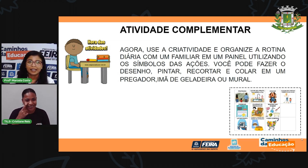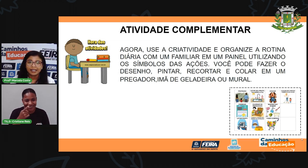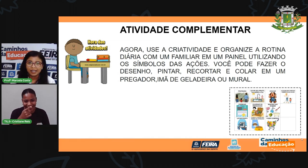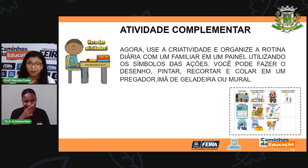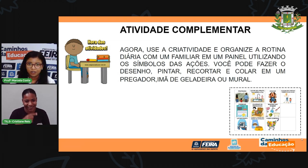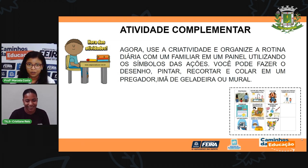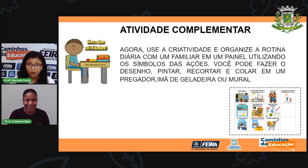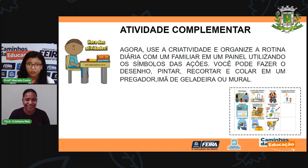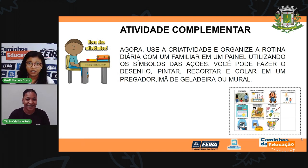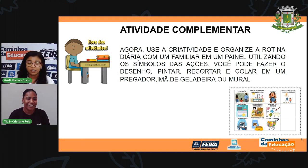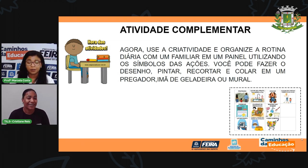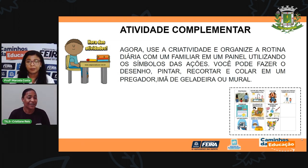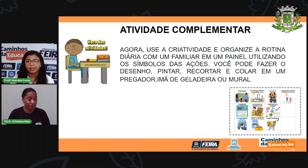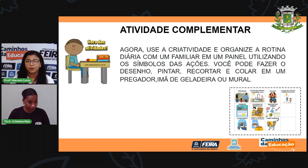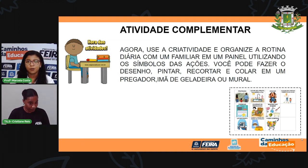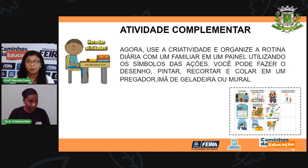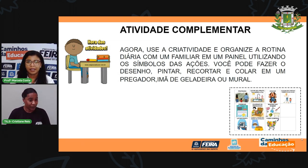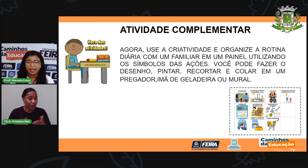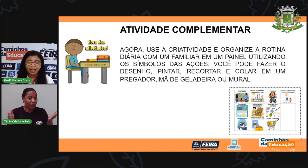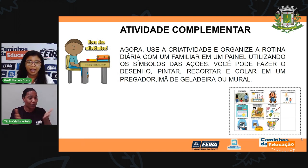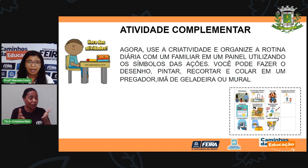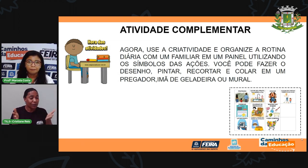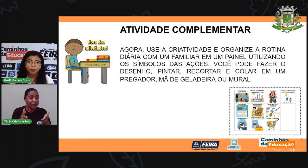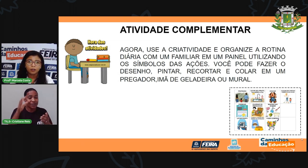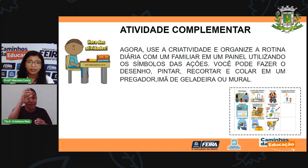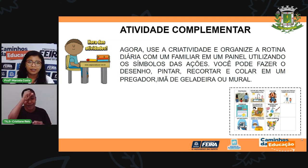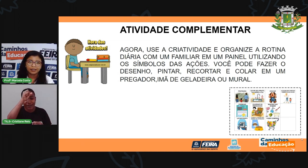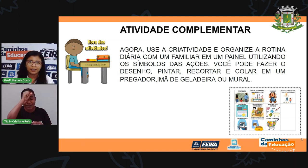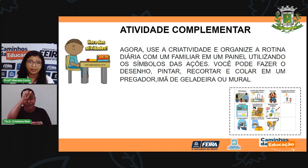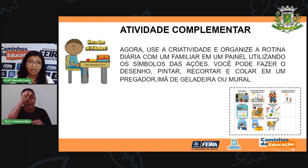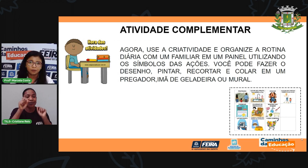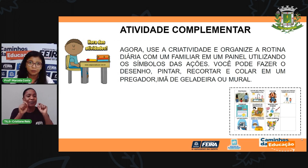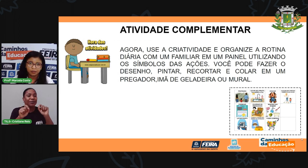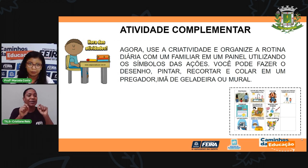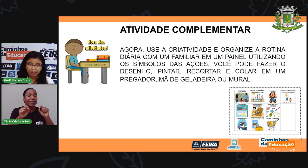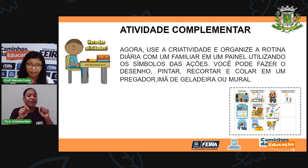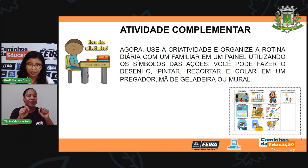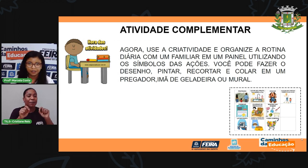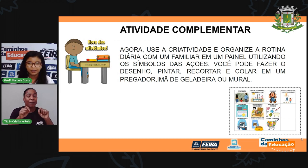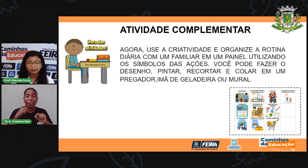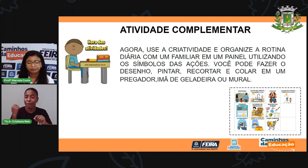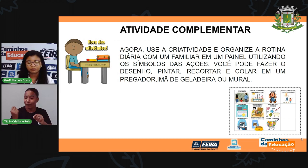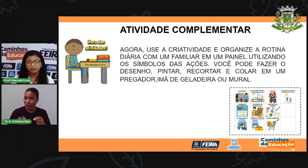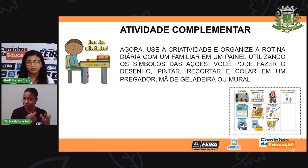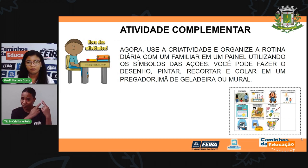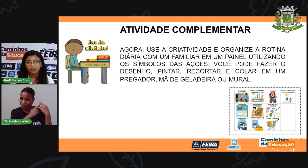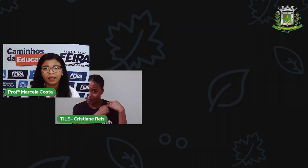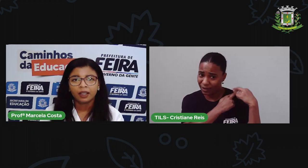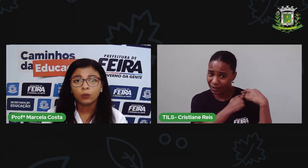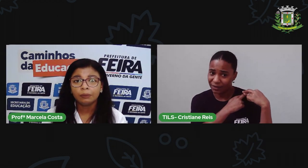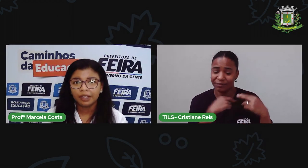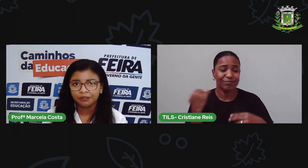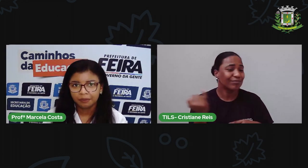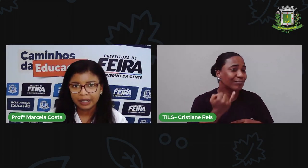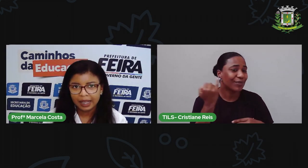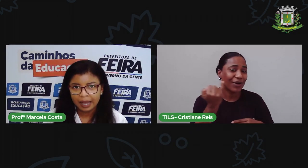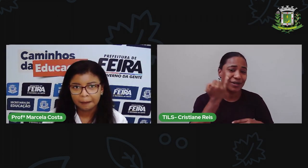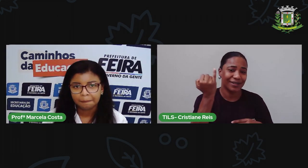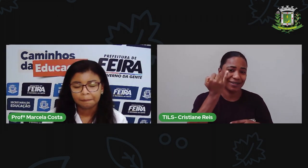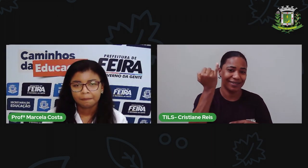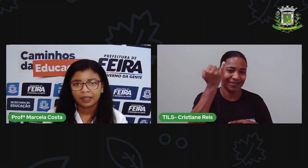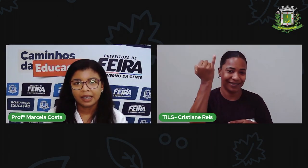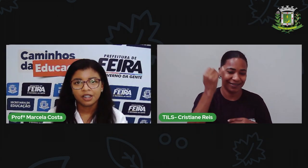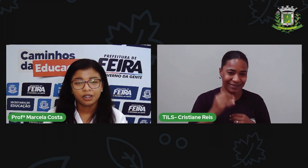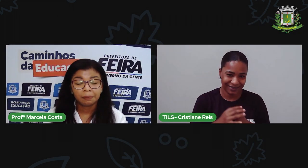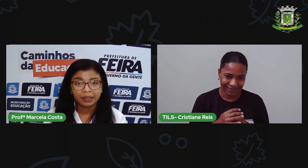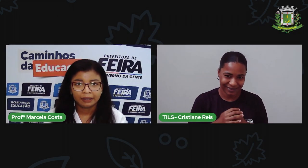Nessa aula de hoje, a gente aprendeu sobre a importância das responsabilidades no ambiente familiar.